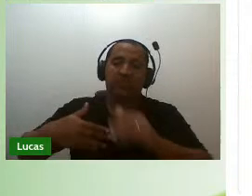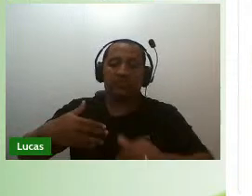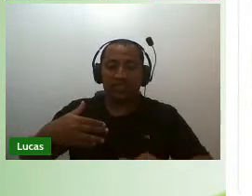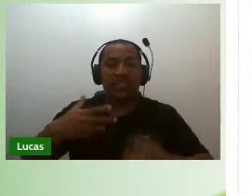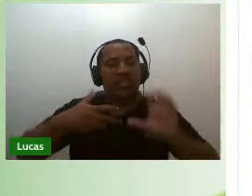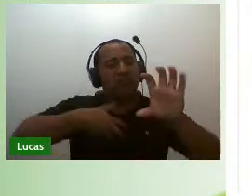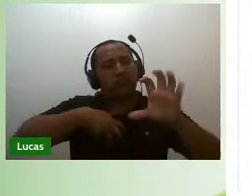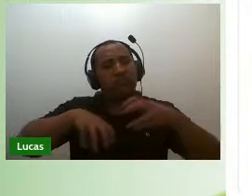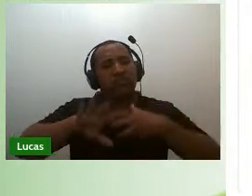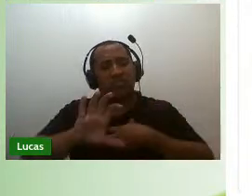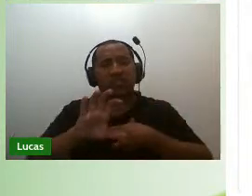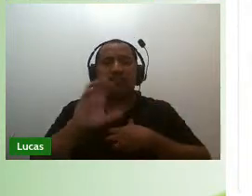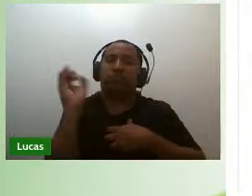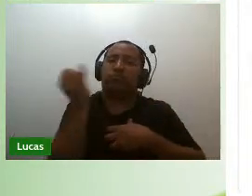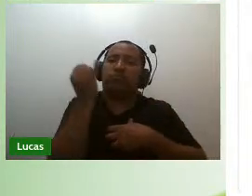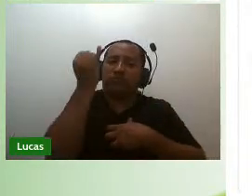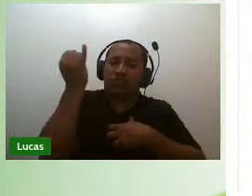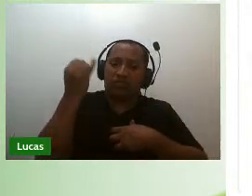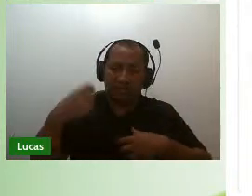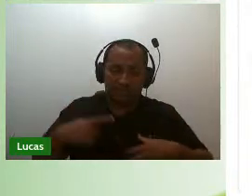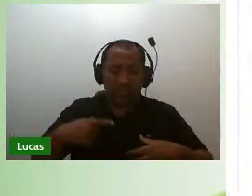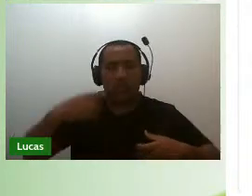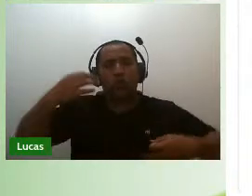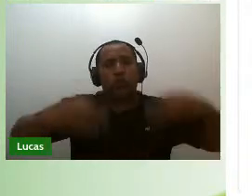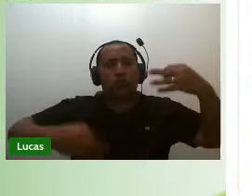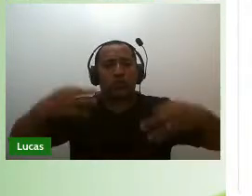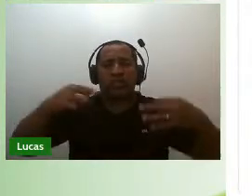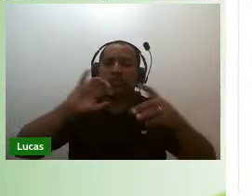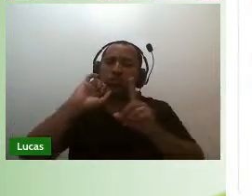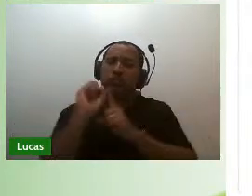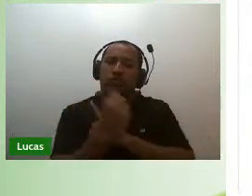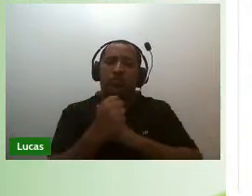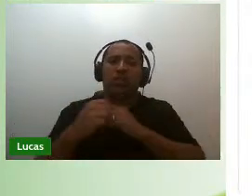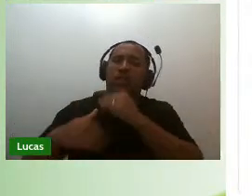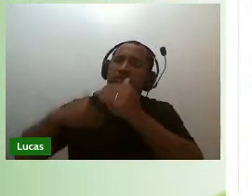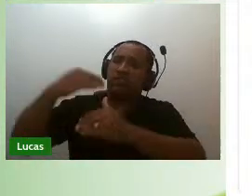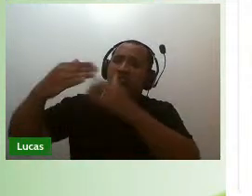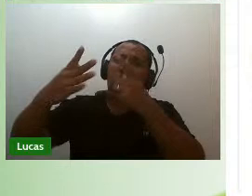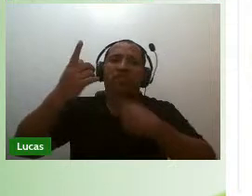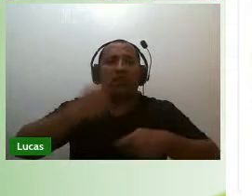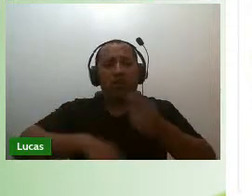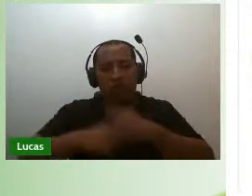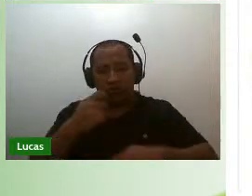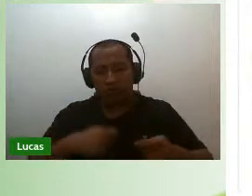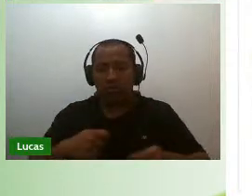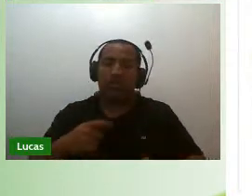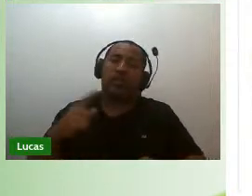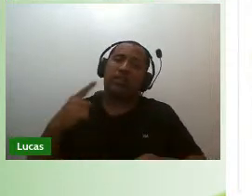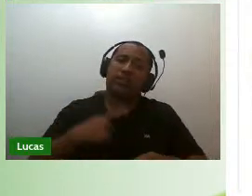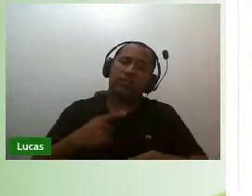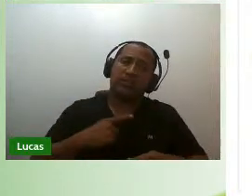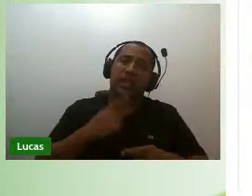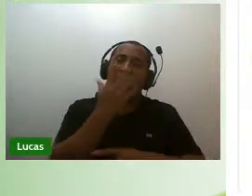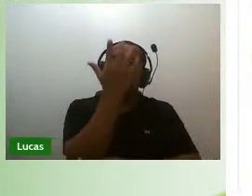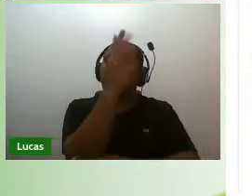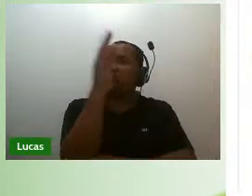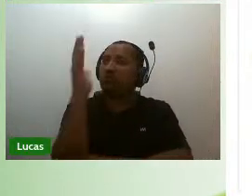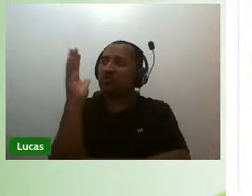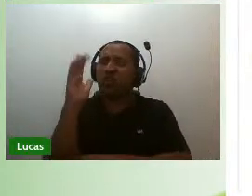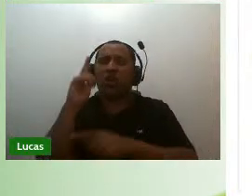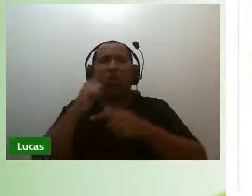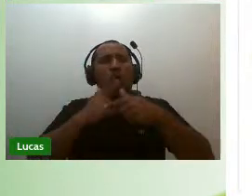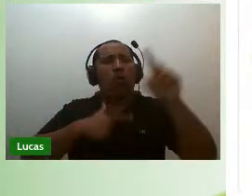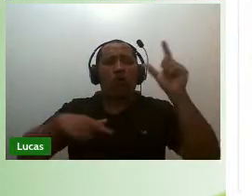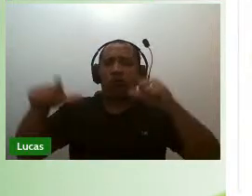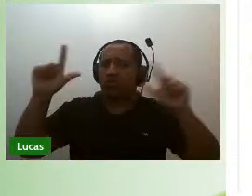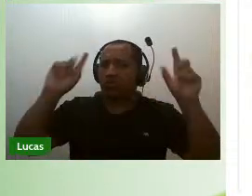ser um caminho muito importante para o desenvolvimento da justiça social, desenvolvimento econômico, né, o meio ambiente e outras